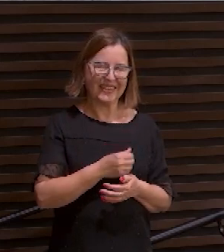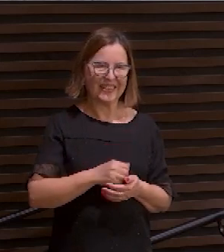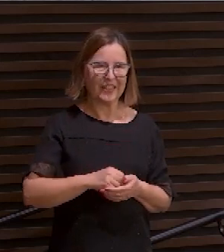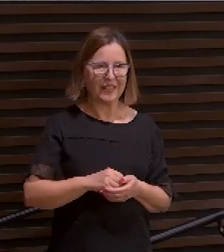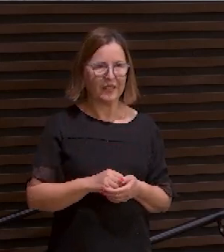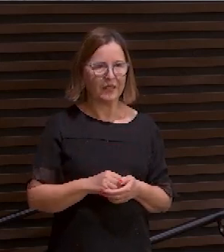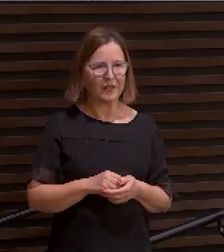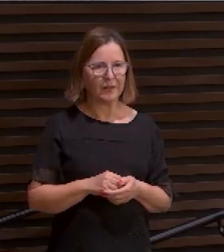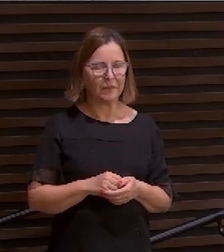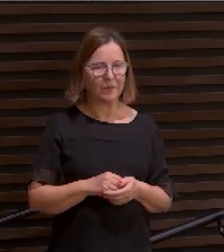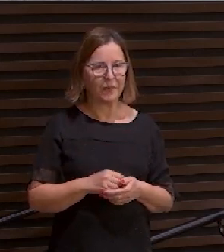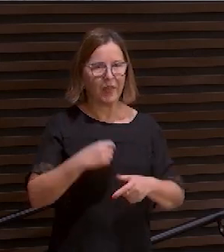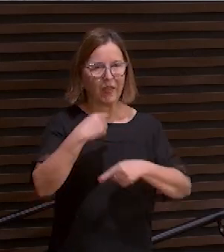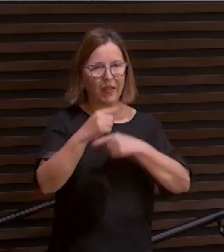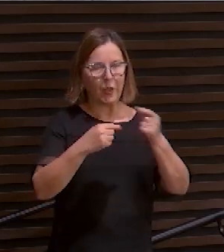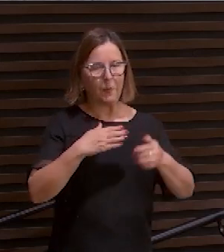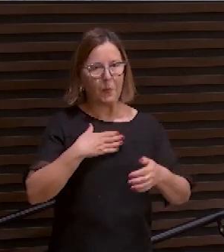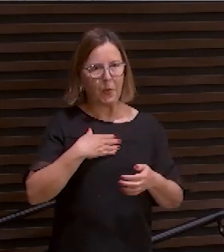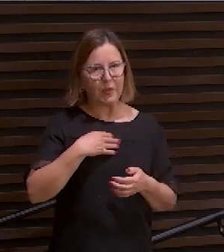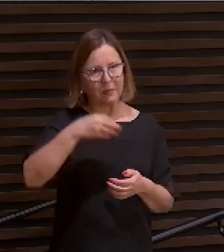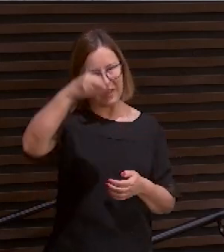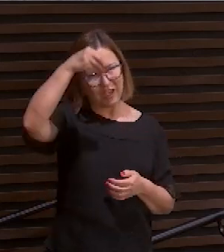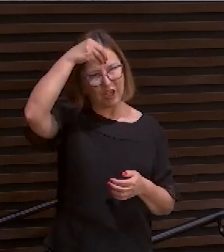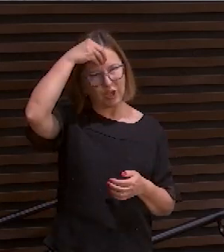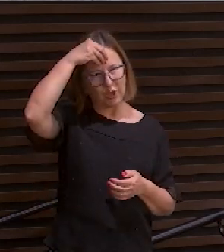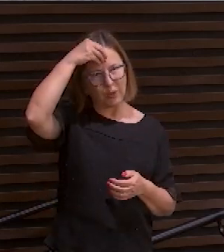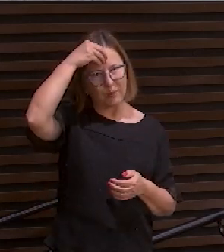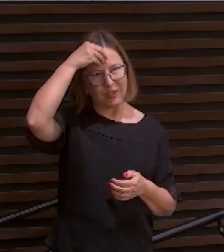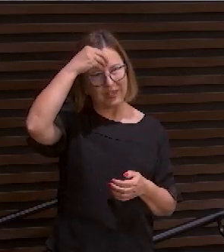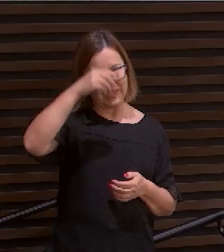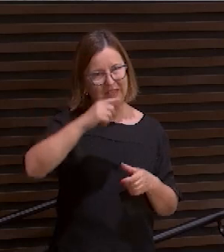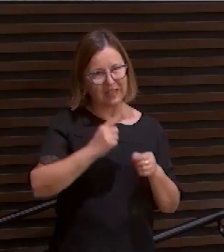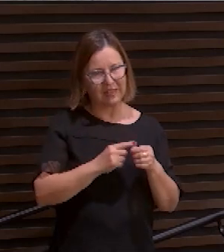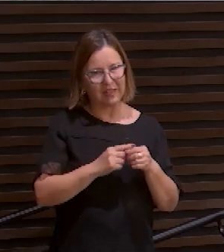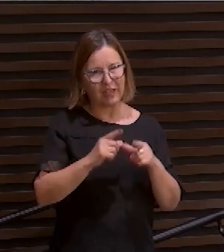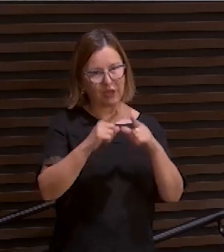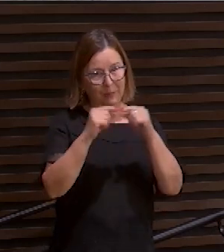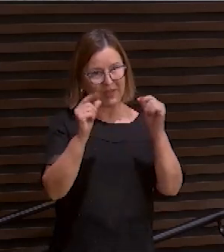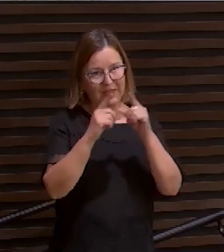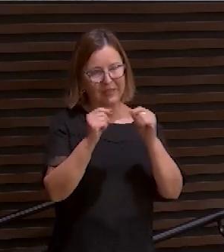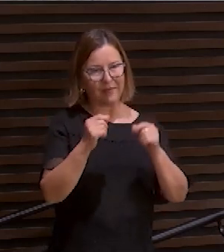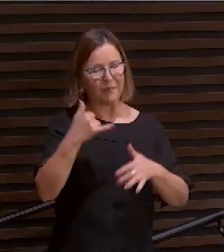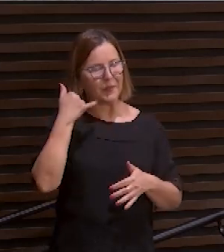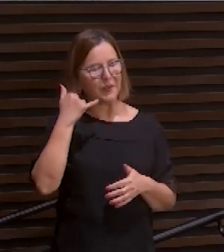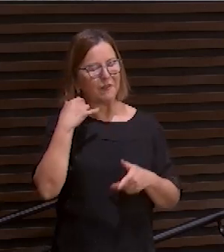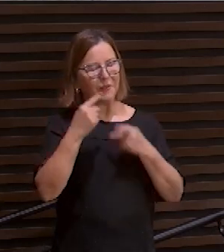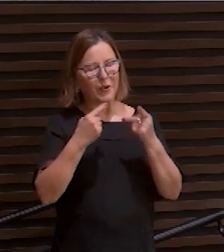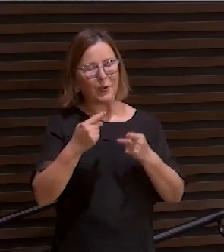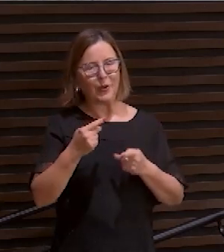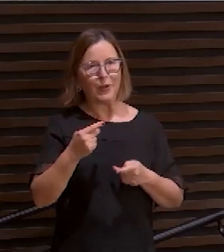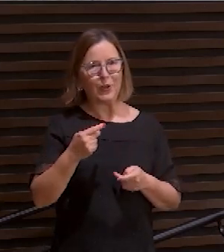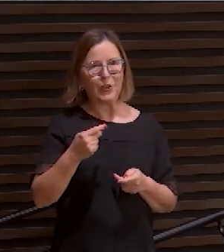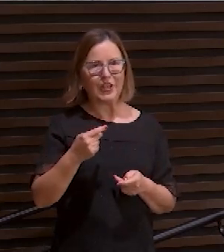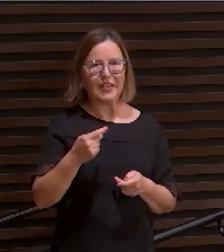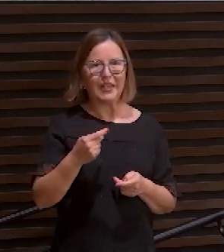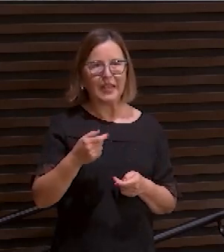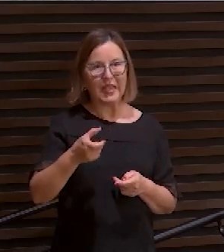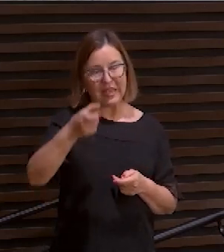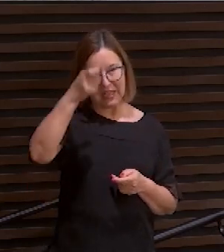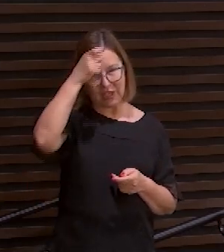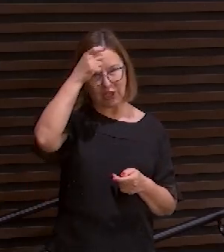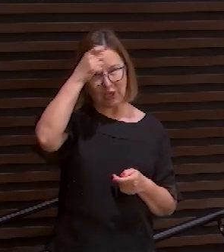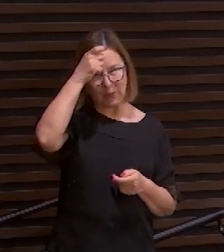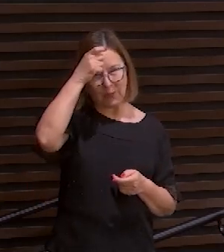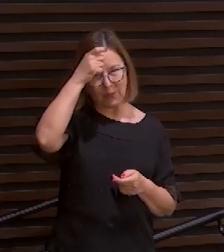Mais tarde, a minha sobrinha lá em Brasília me liga e diz, tio, a irmã